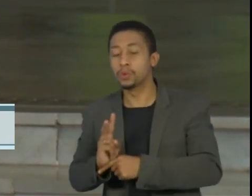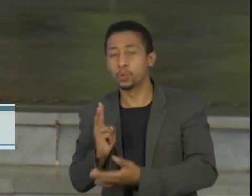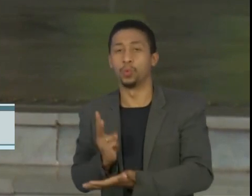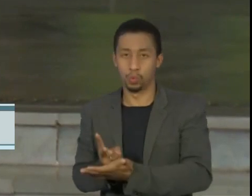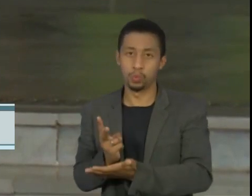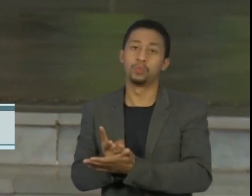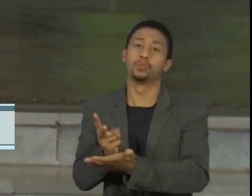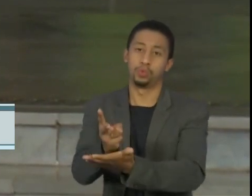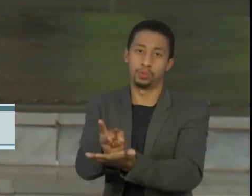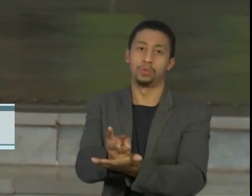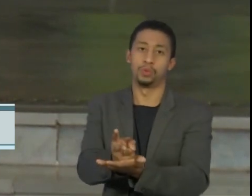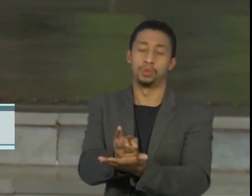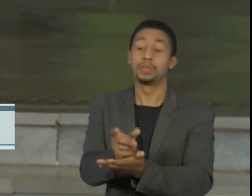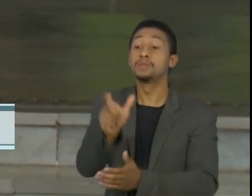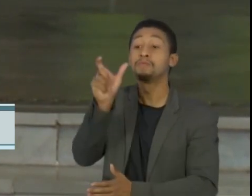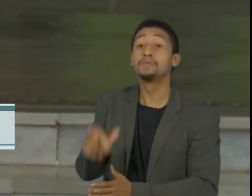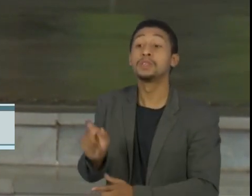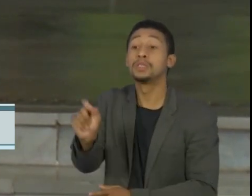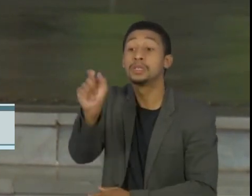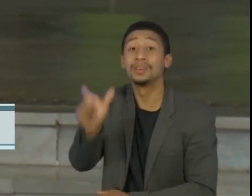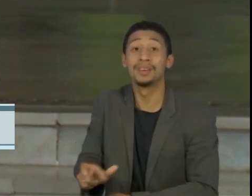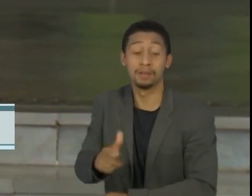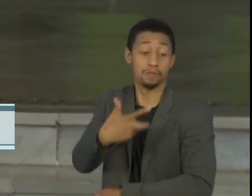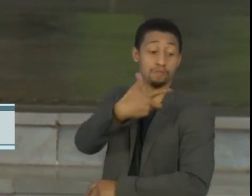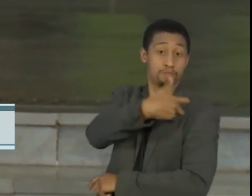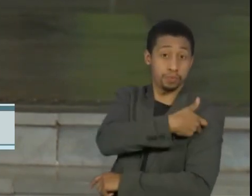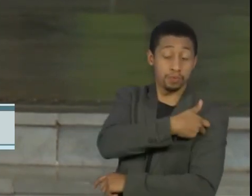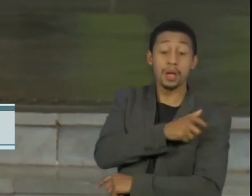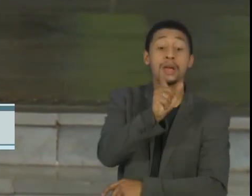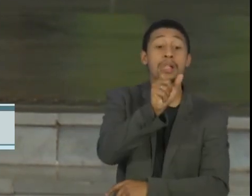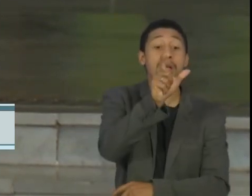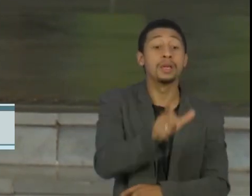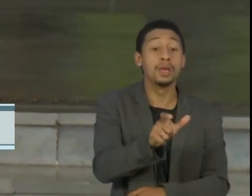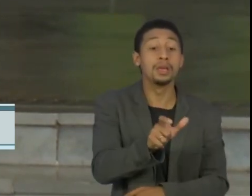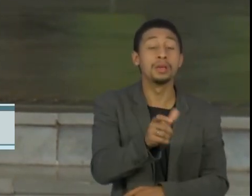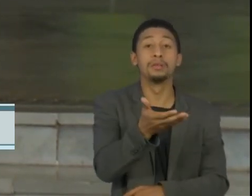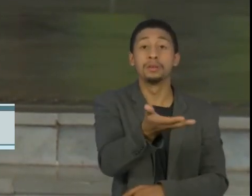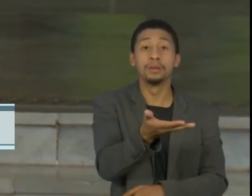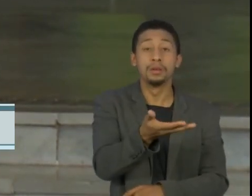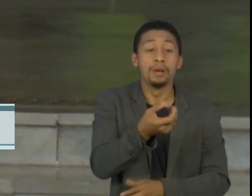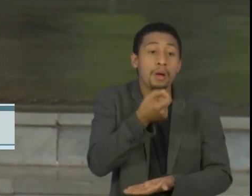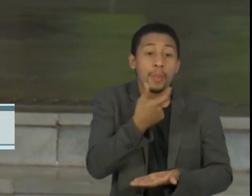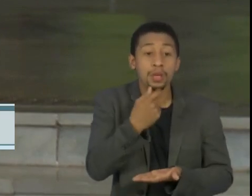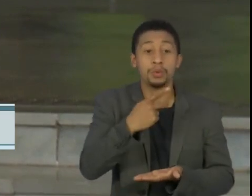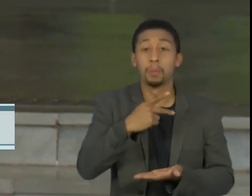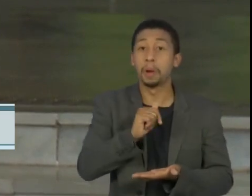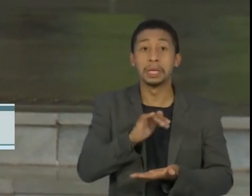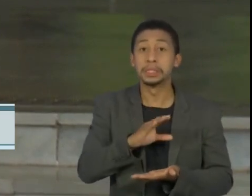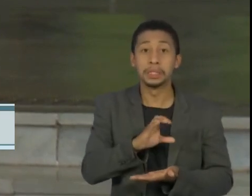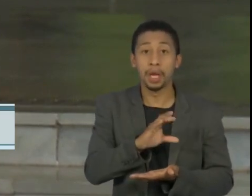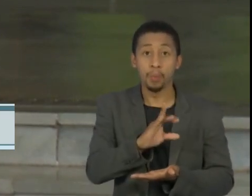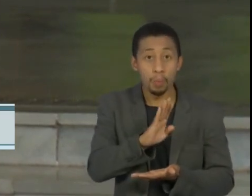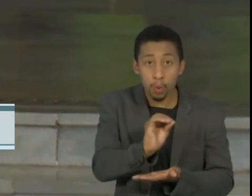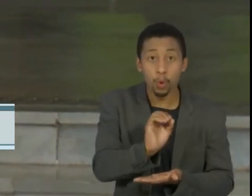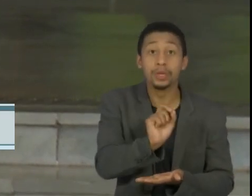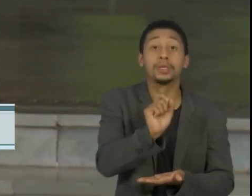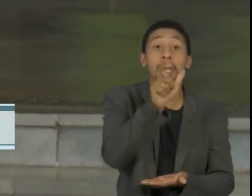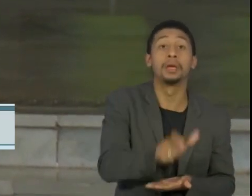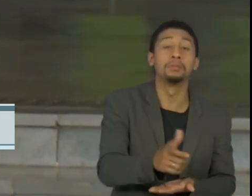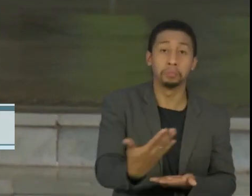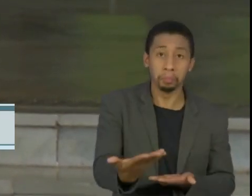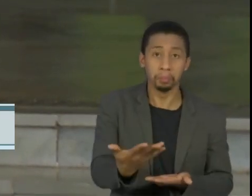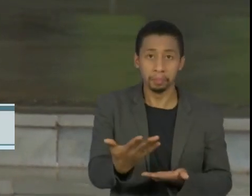que recebeu a vacina e quem que recebeu o placebo, mas nós estamos no meio da epidemia, né? Então, essas pessoas, elas estão